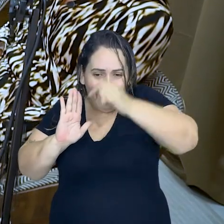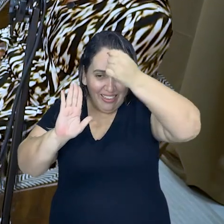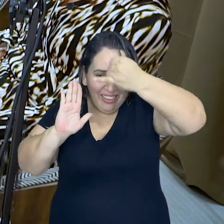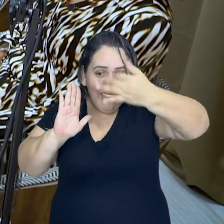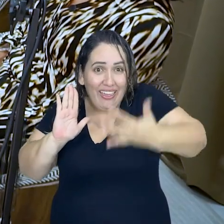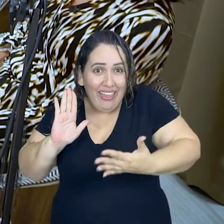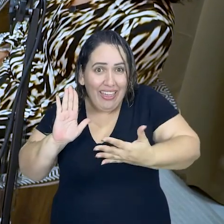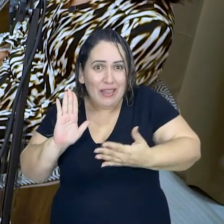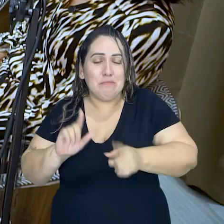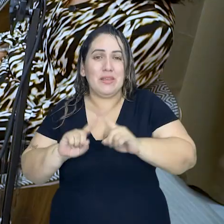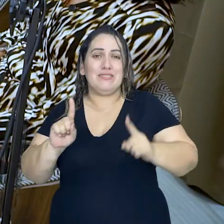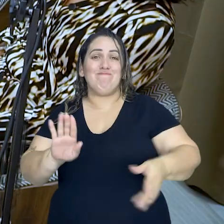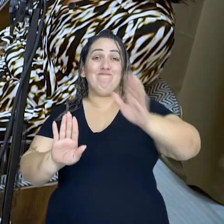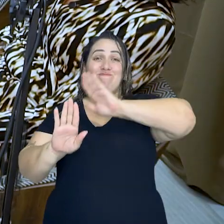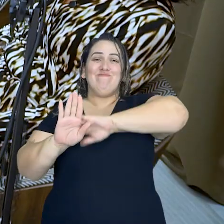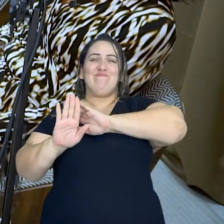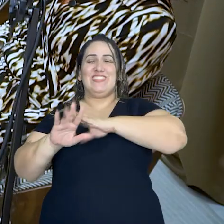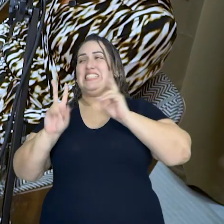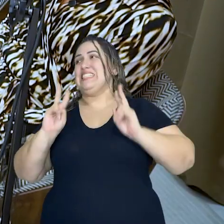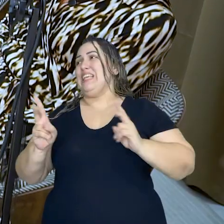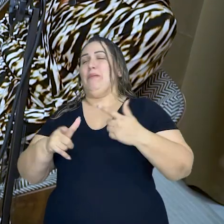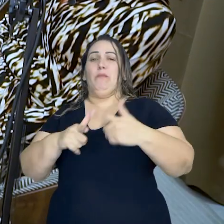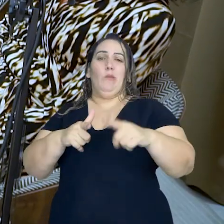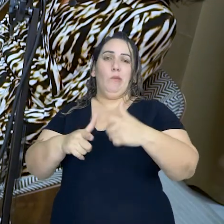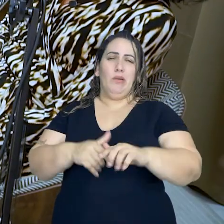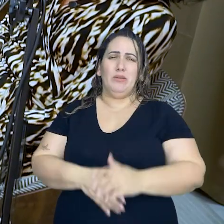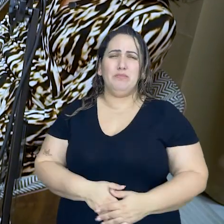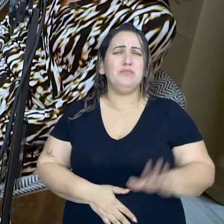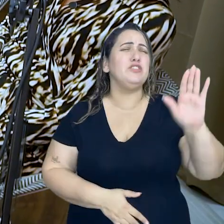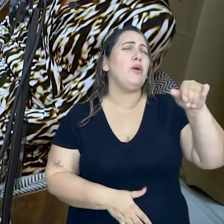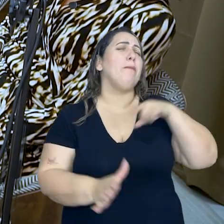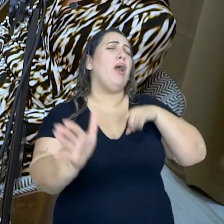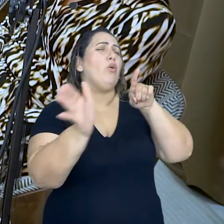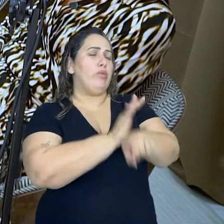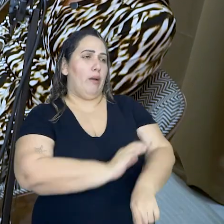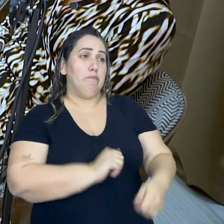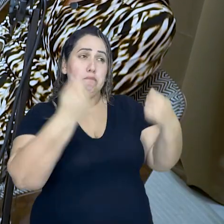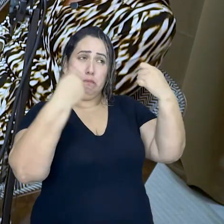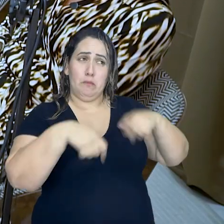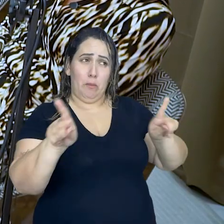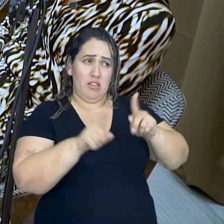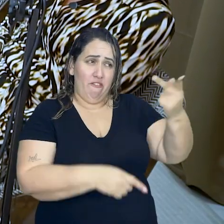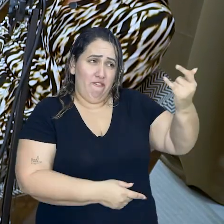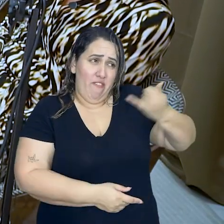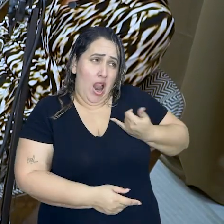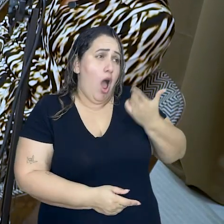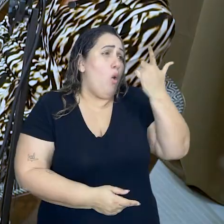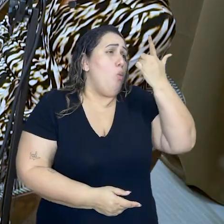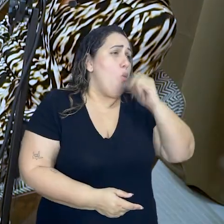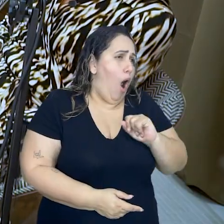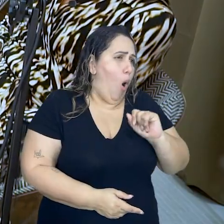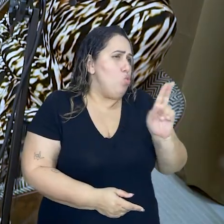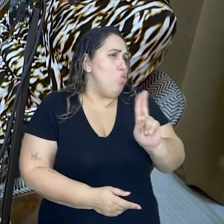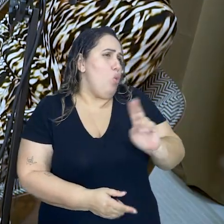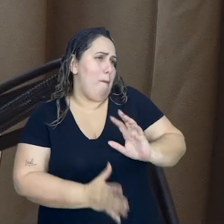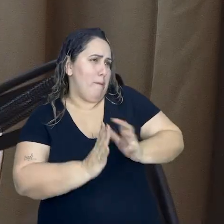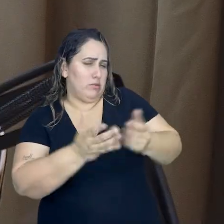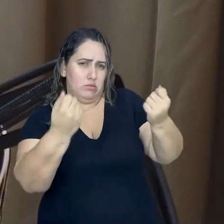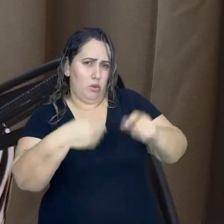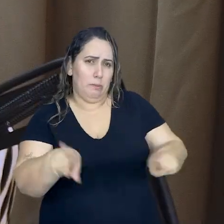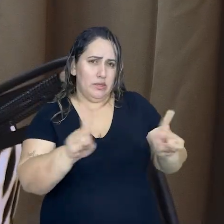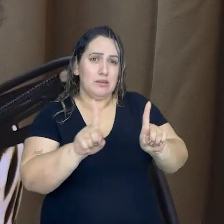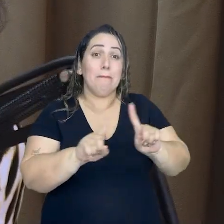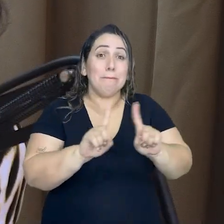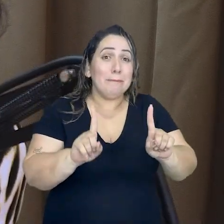sem citar os nomes dos partidos, né? Mas que programas seriam esses? Que a gente possa servir de incentivo para os outros. Sara,